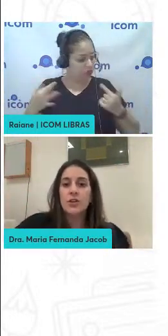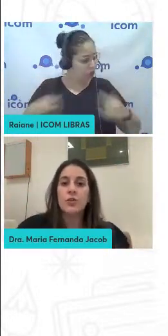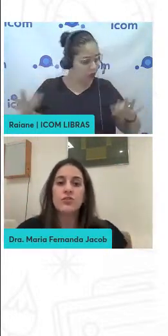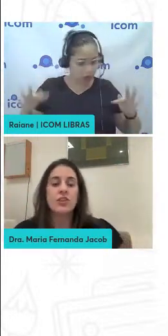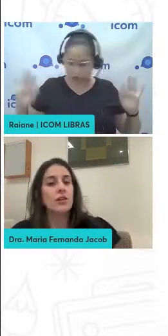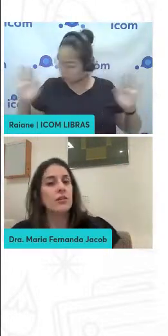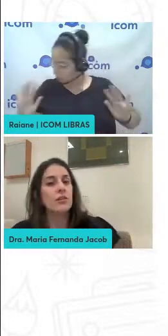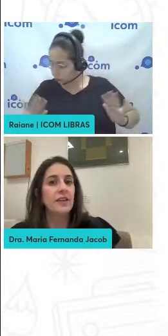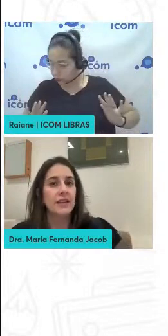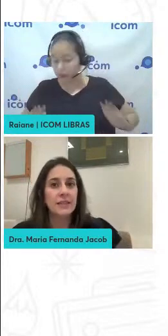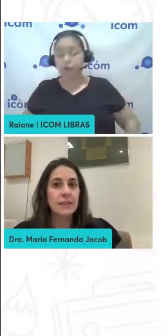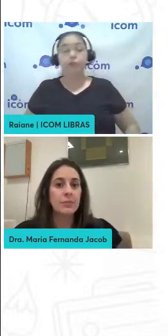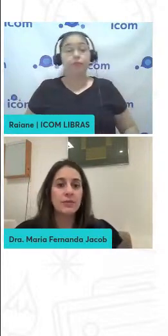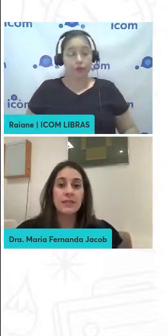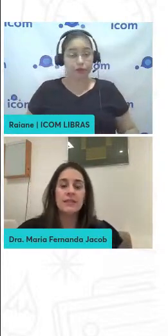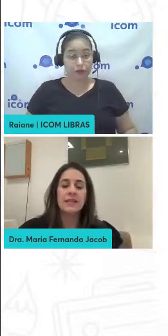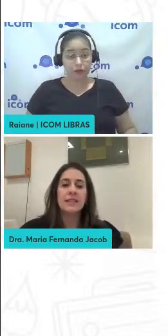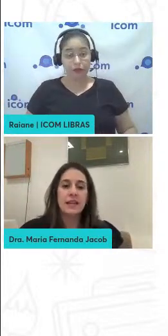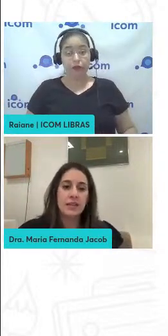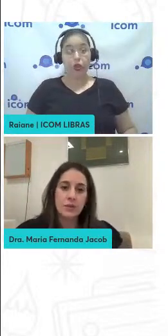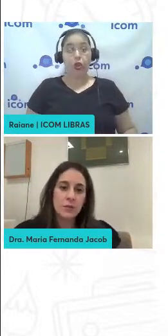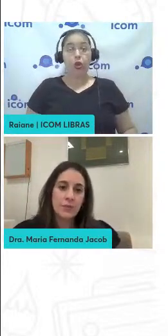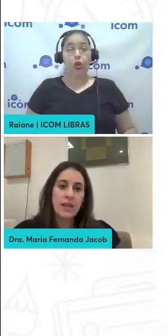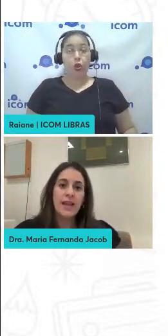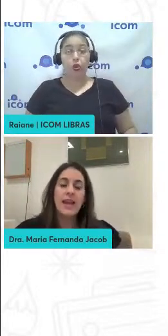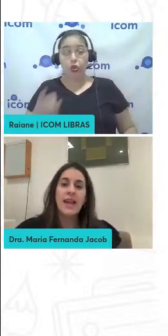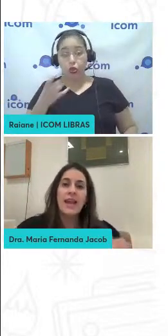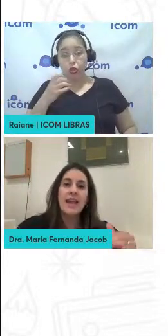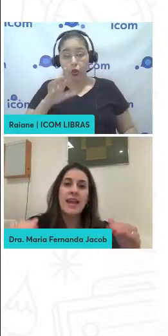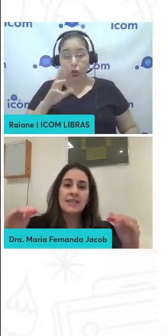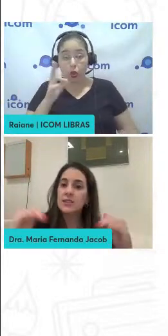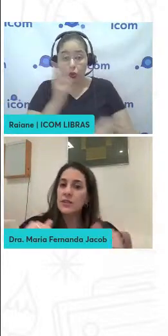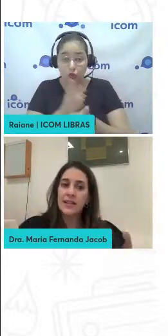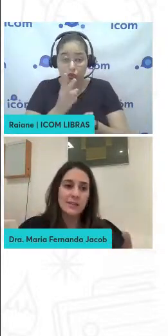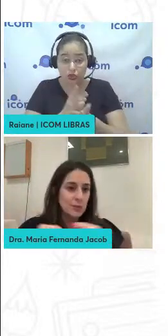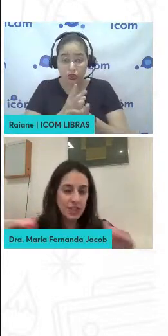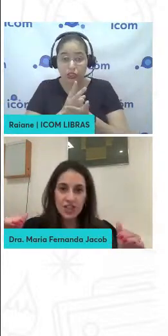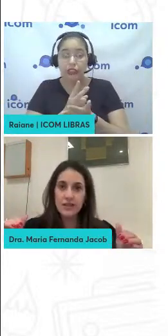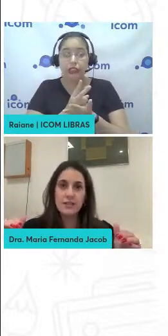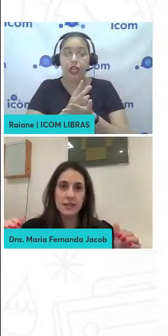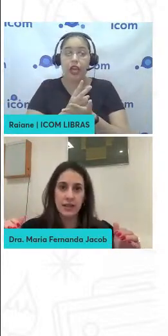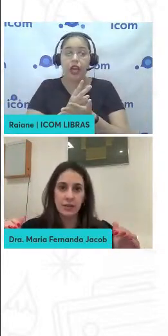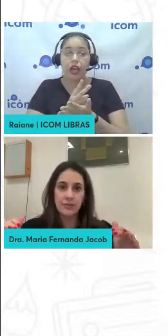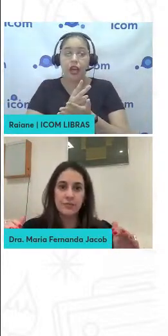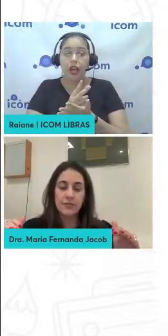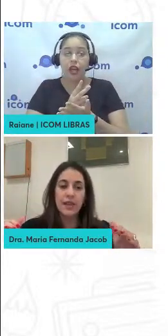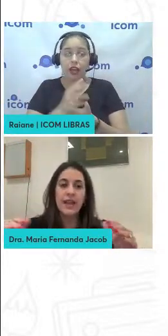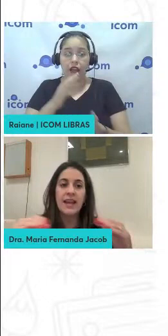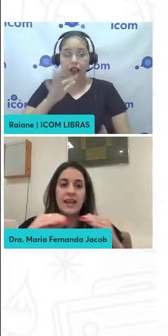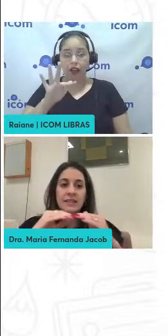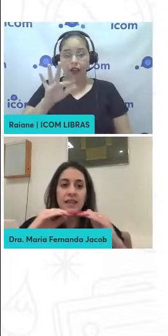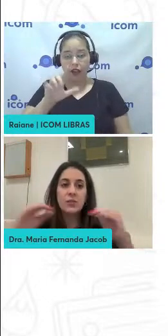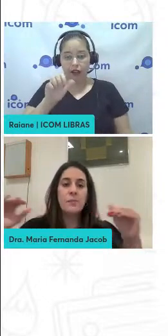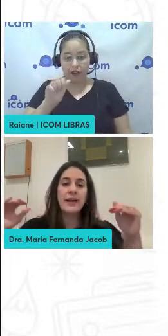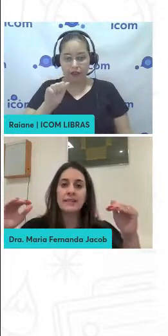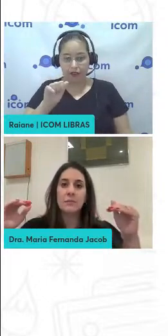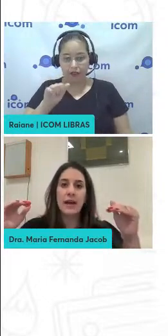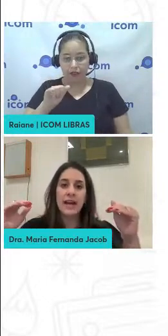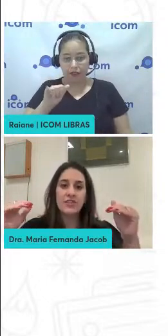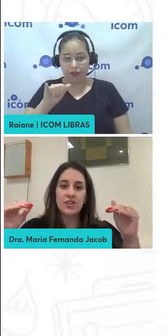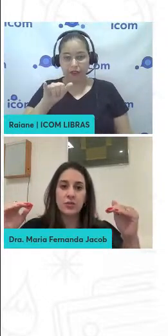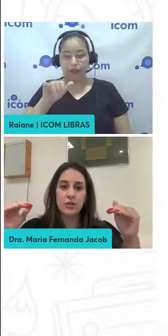Já uma dor contínua com flare-up, o que seria isso? Essa dor, ela nunca chega a 0. Ela tem